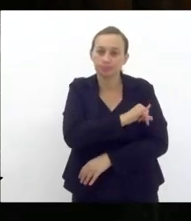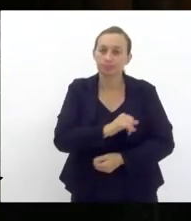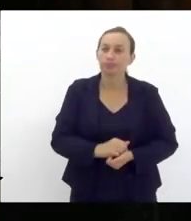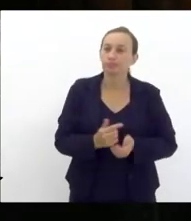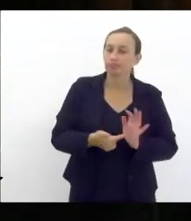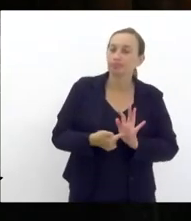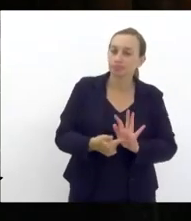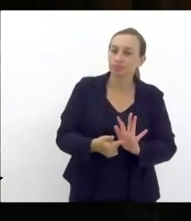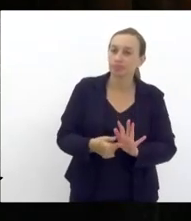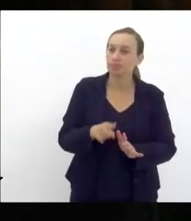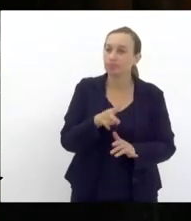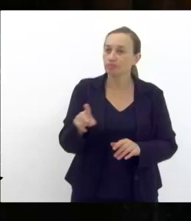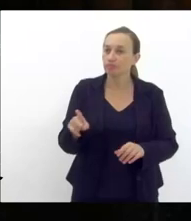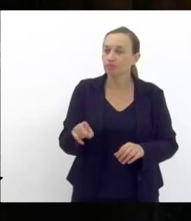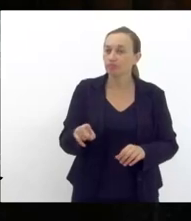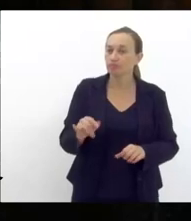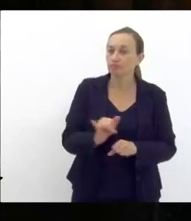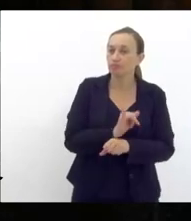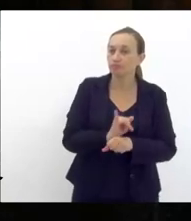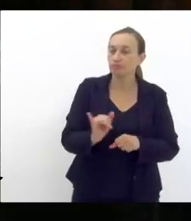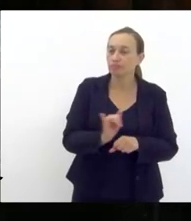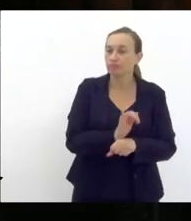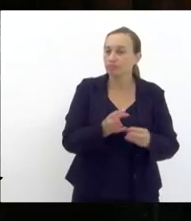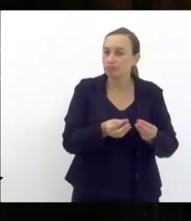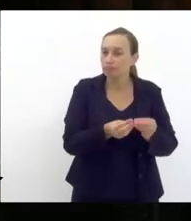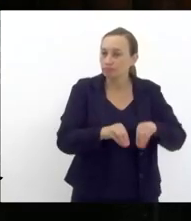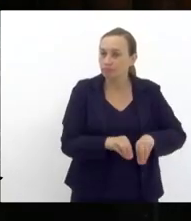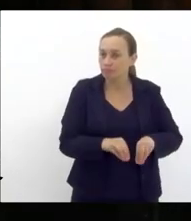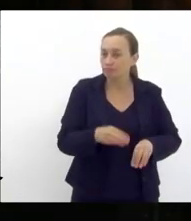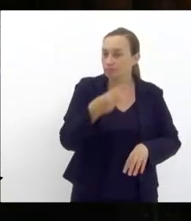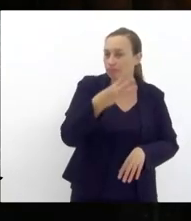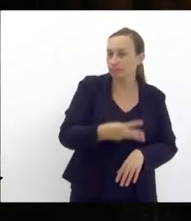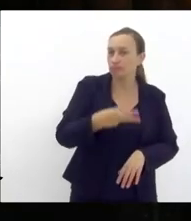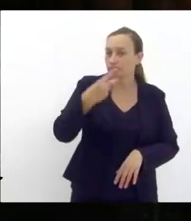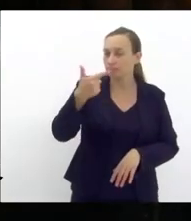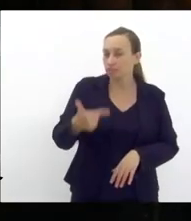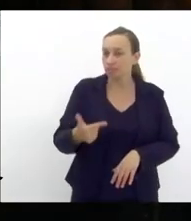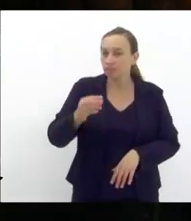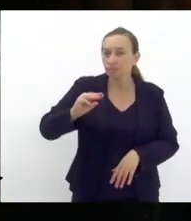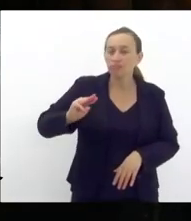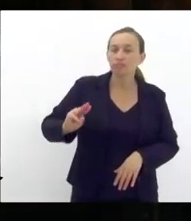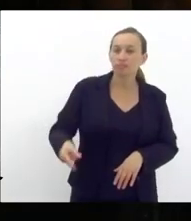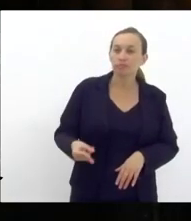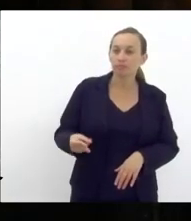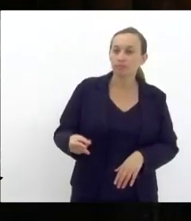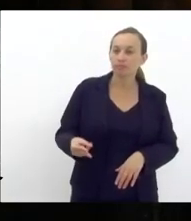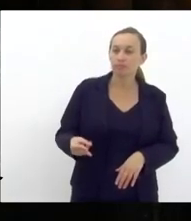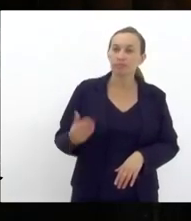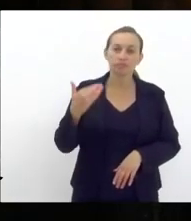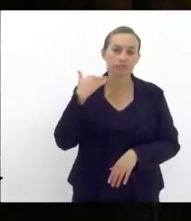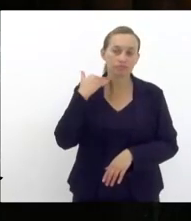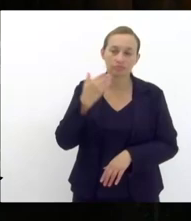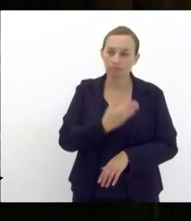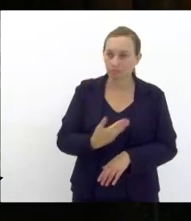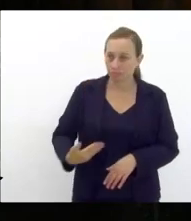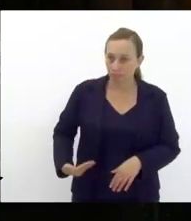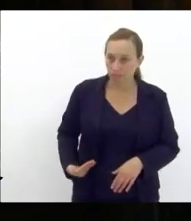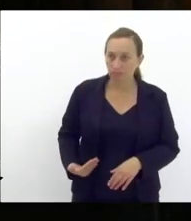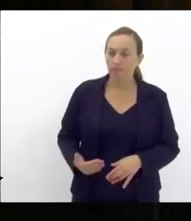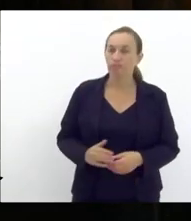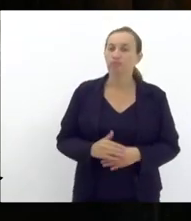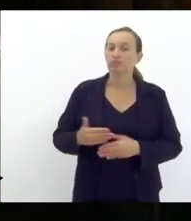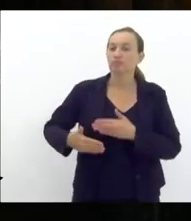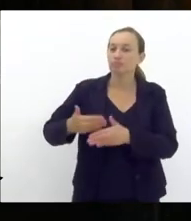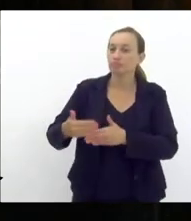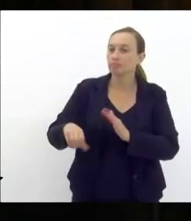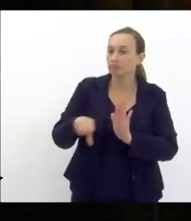apontou que esse esquema causou um prejuízo de 32 milhões aos cofres públicos o processo